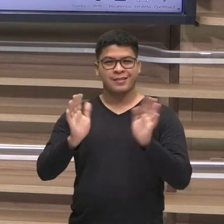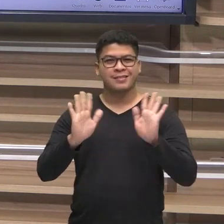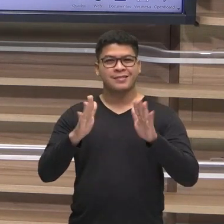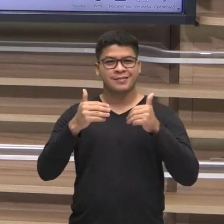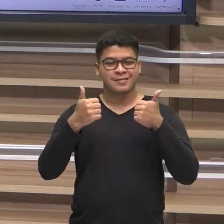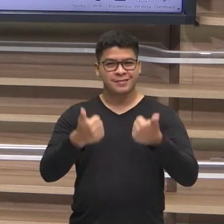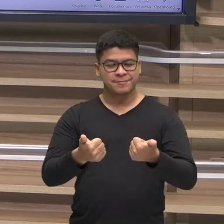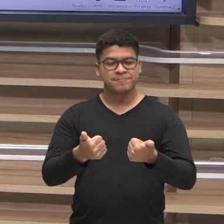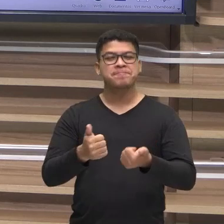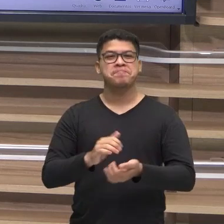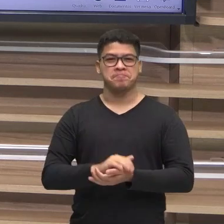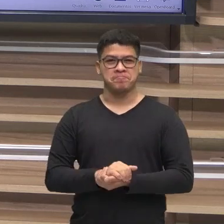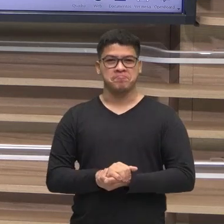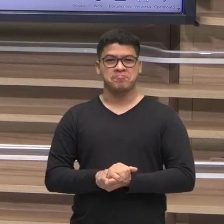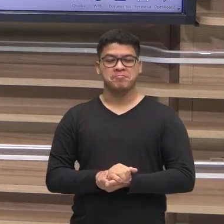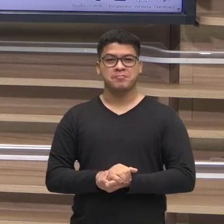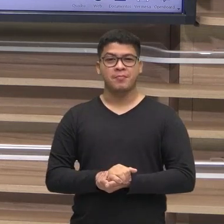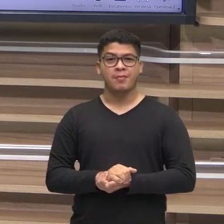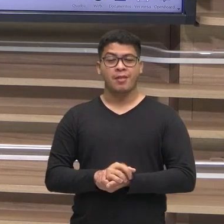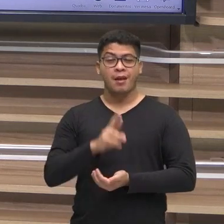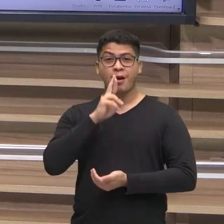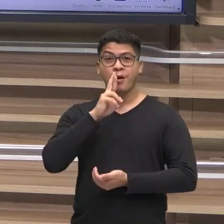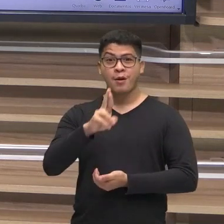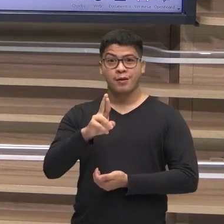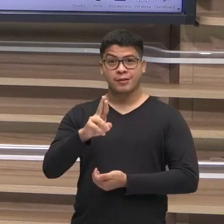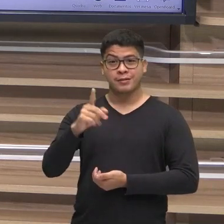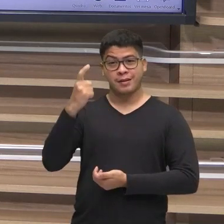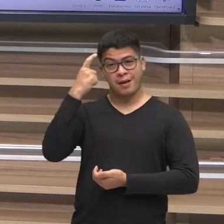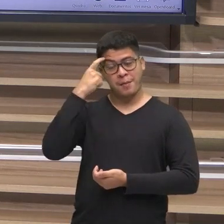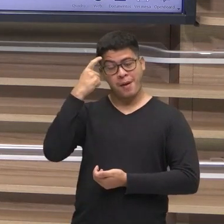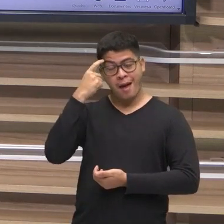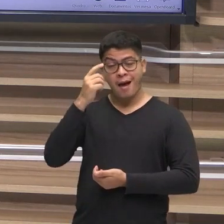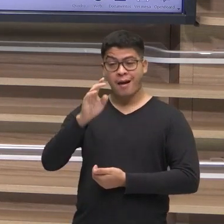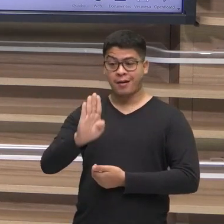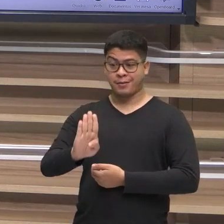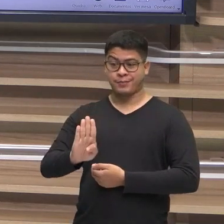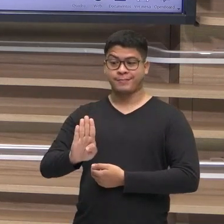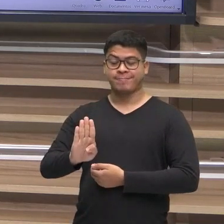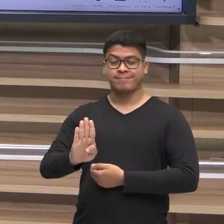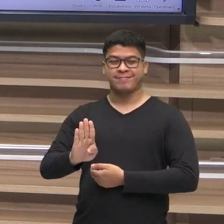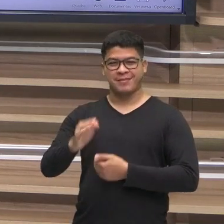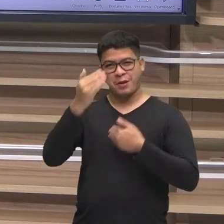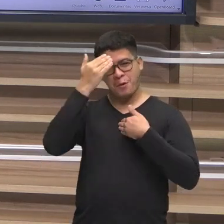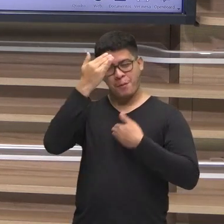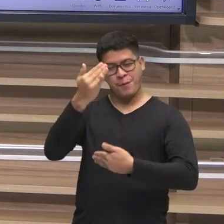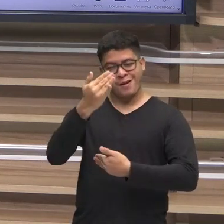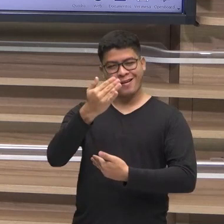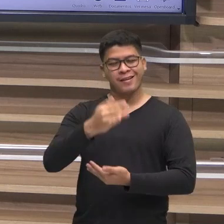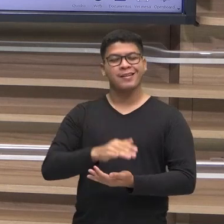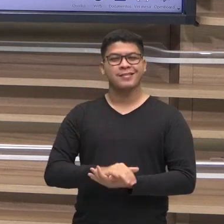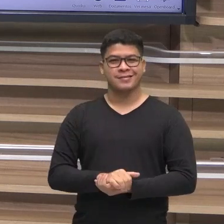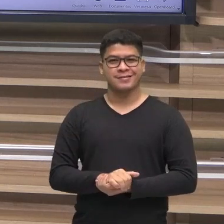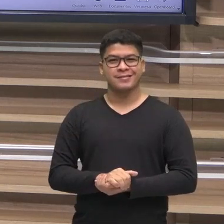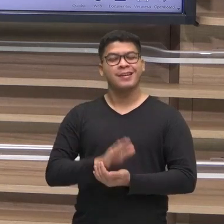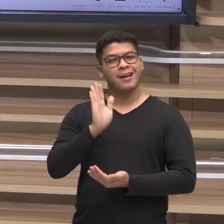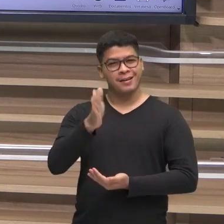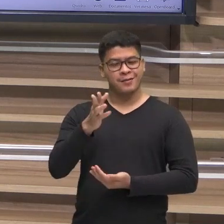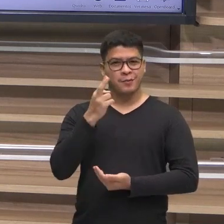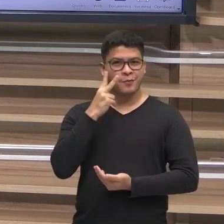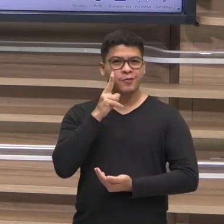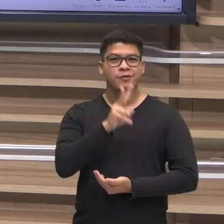escola. Então, Gabriele Monteiro acha que é a letter B, letra B. Thank you so much, Gabriele. A gente já confere, tá tudo